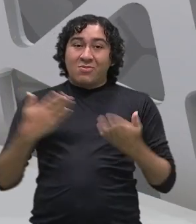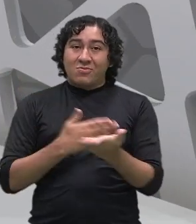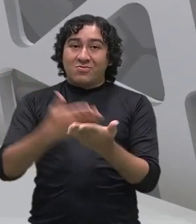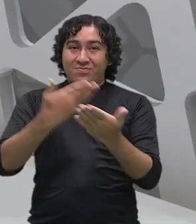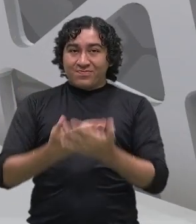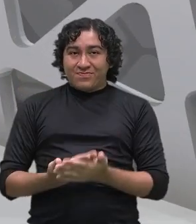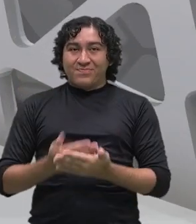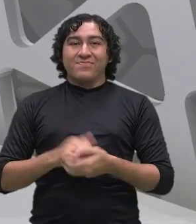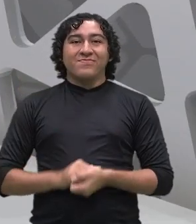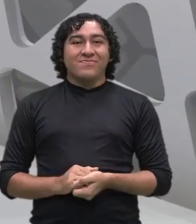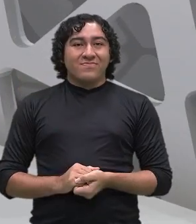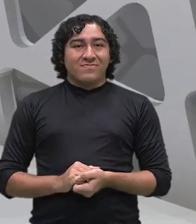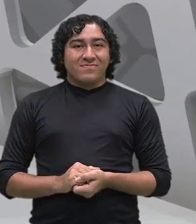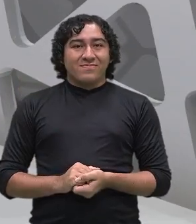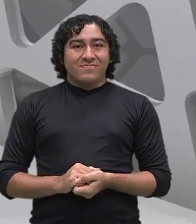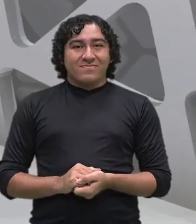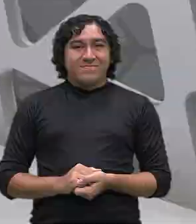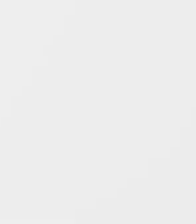nossa aula.